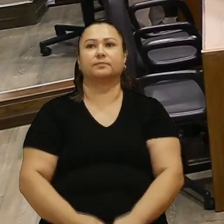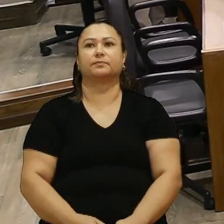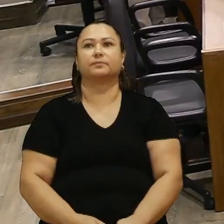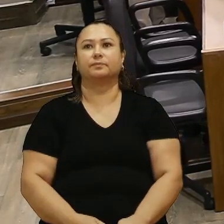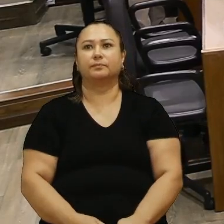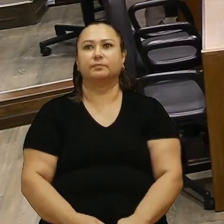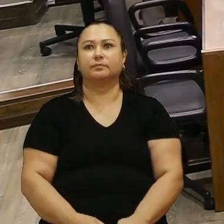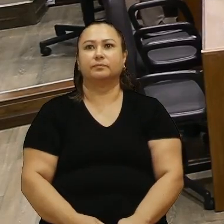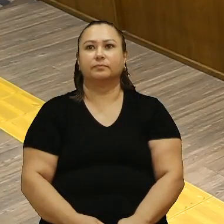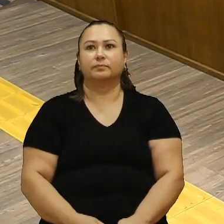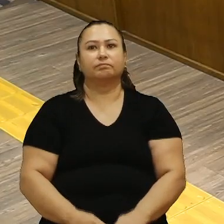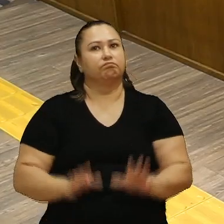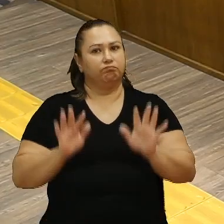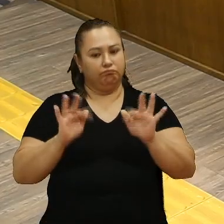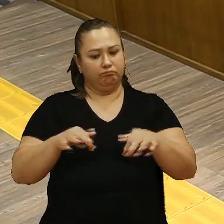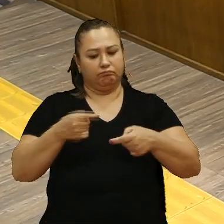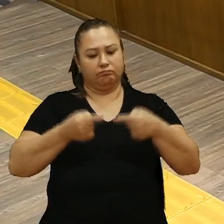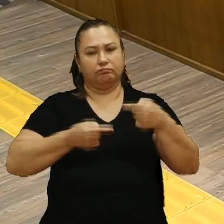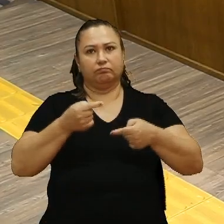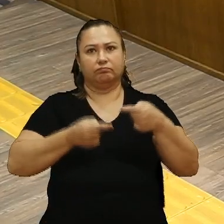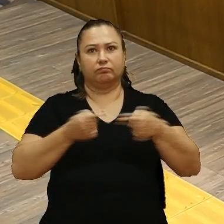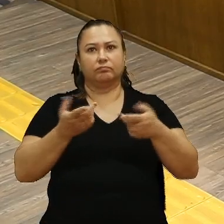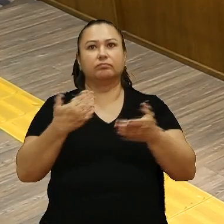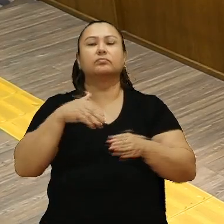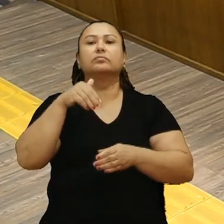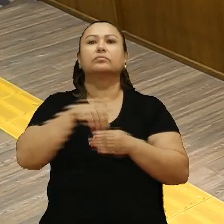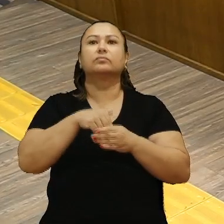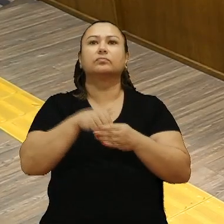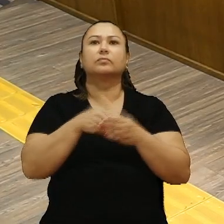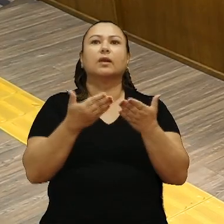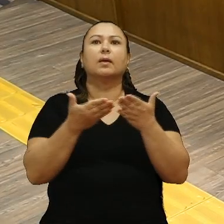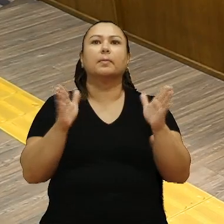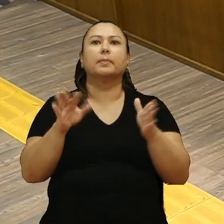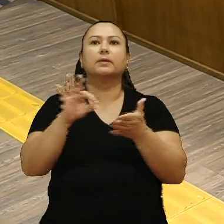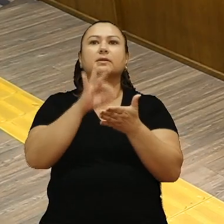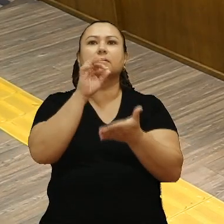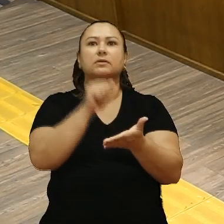Encerrada a discussão. Em votação, declaro abertas as inscrições para a declaração